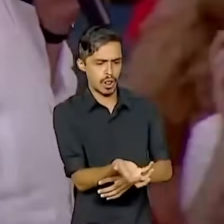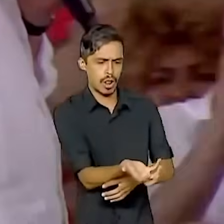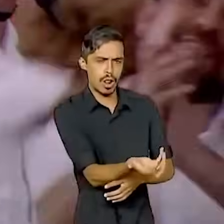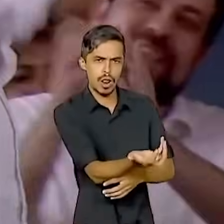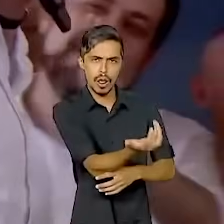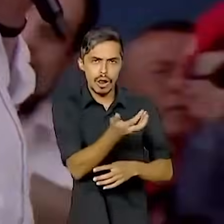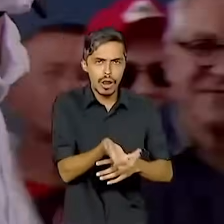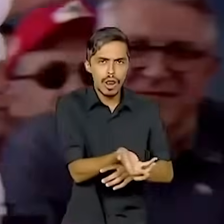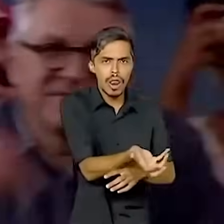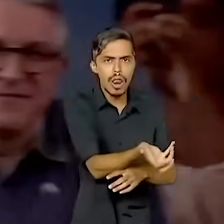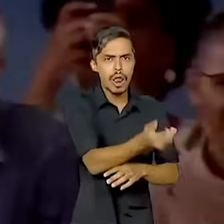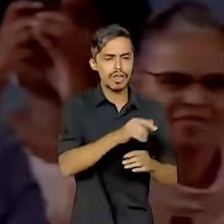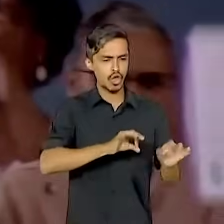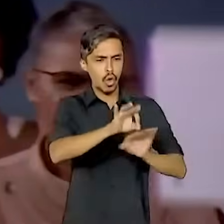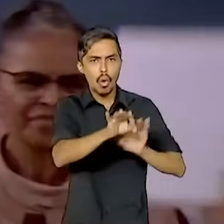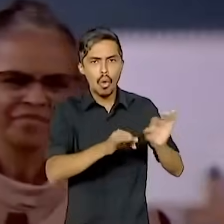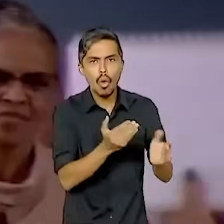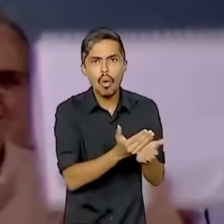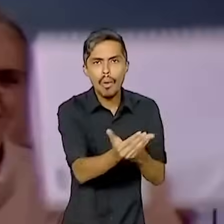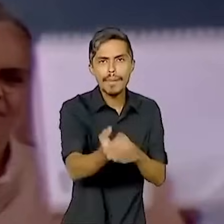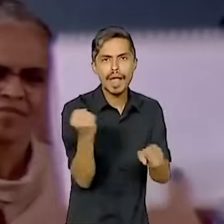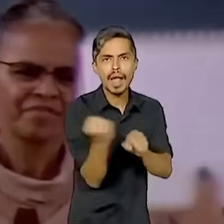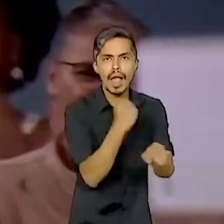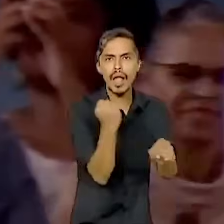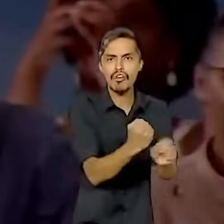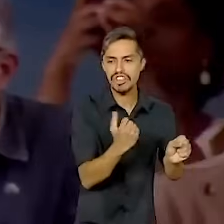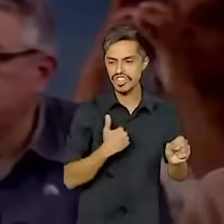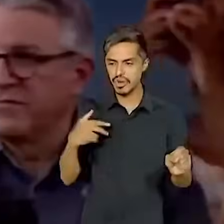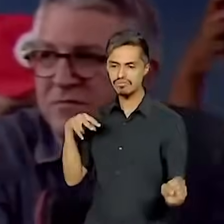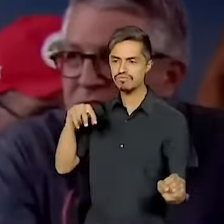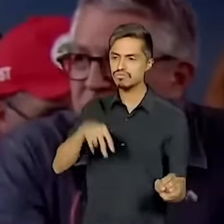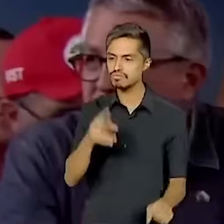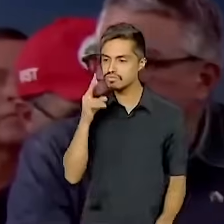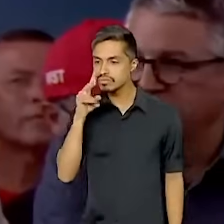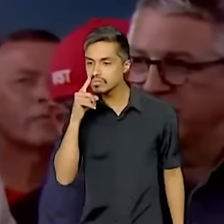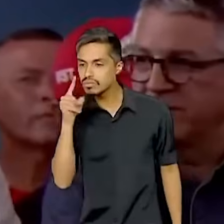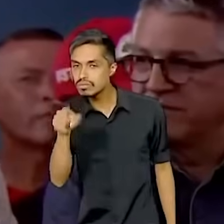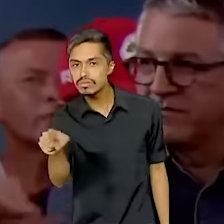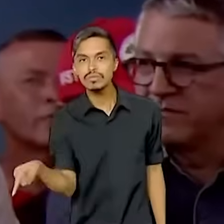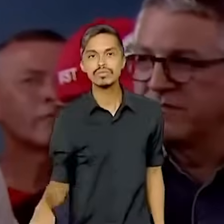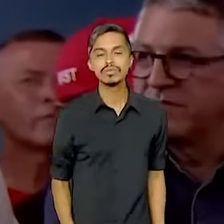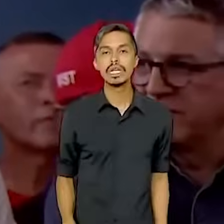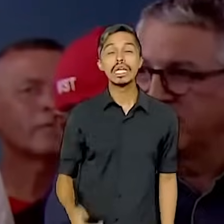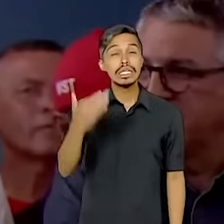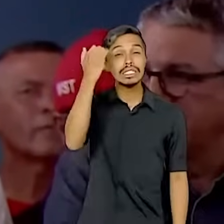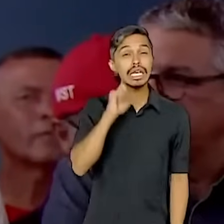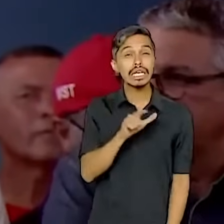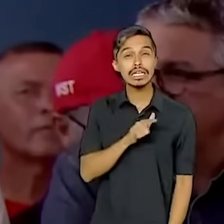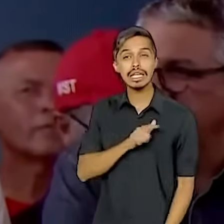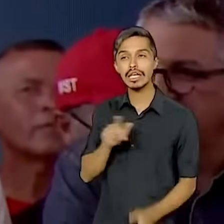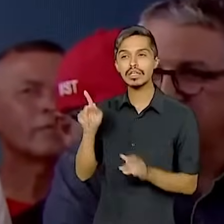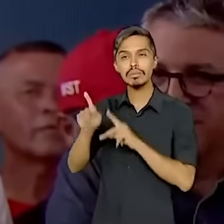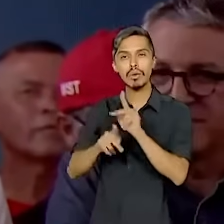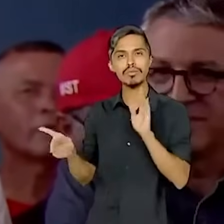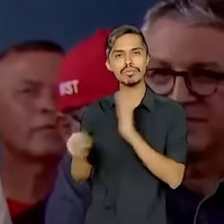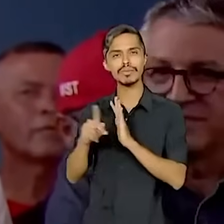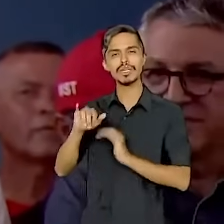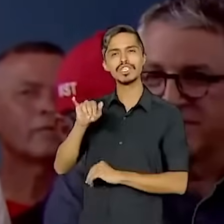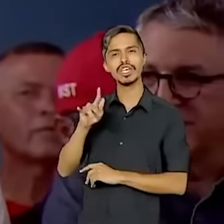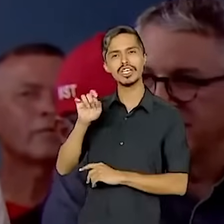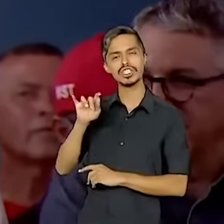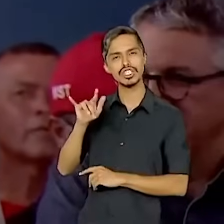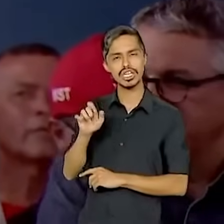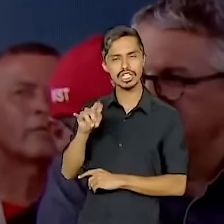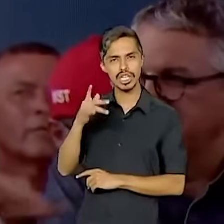tijolo na Universidade da Zona Leste. E eu sei que aqui tem gente do Jardim Ângela e eu quero dizer para vocês,